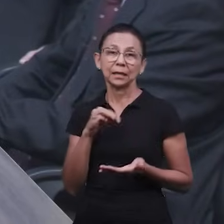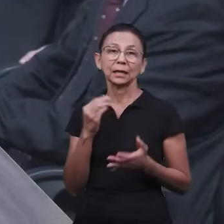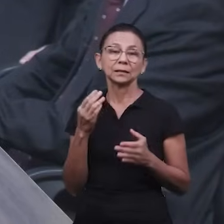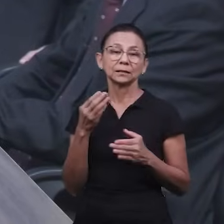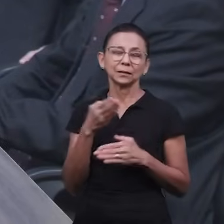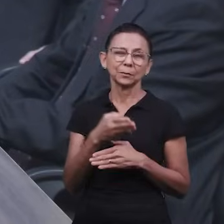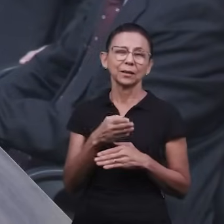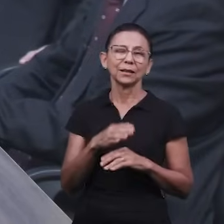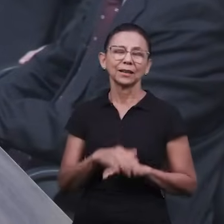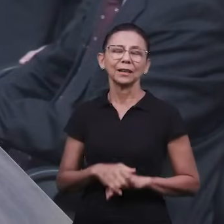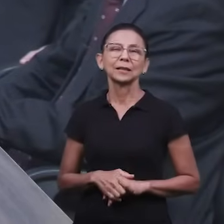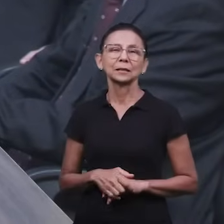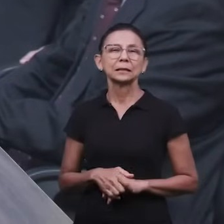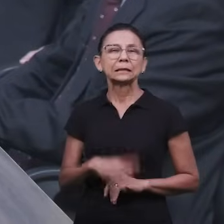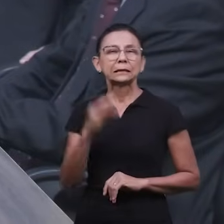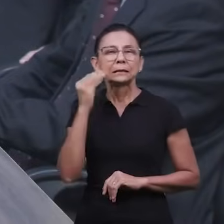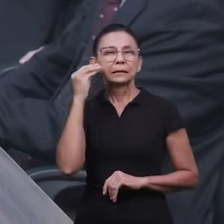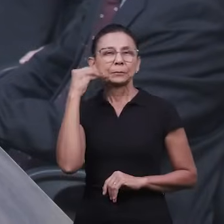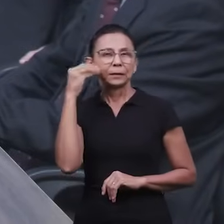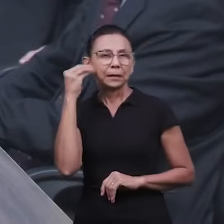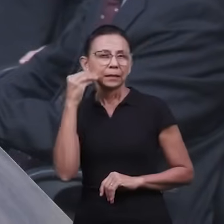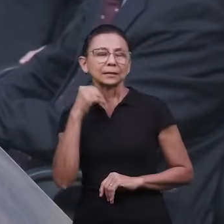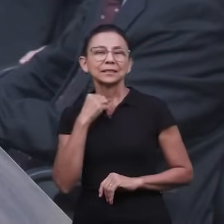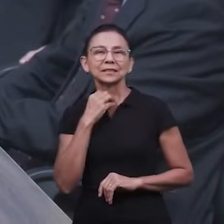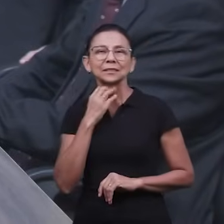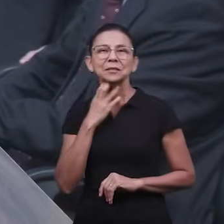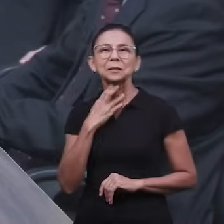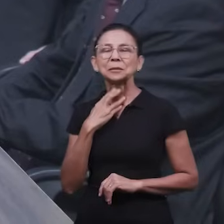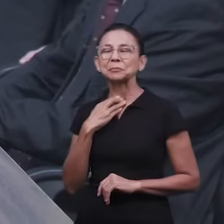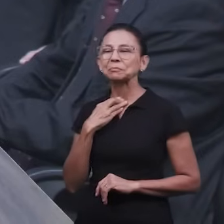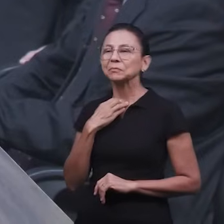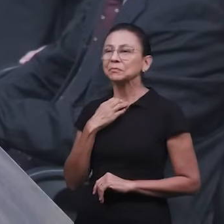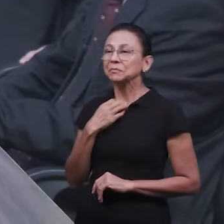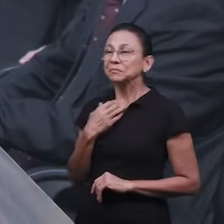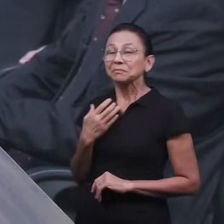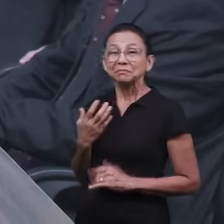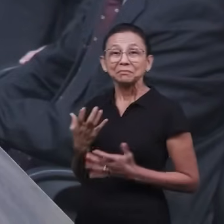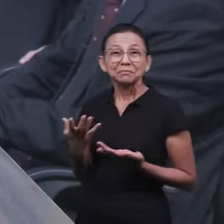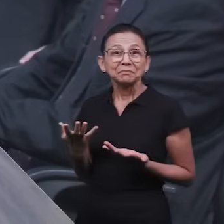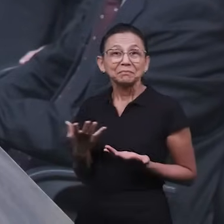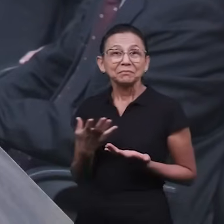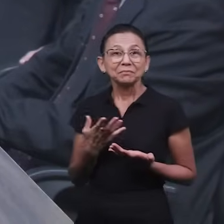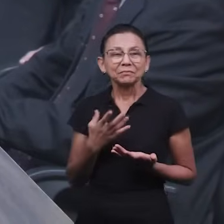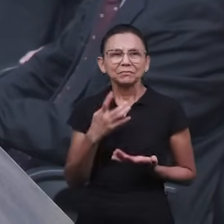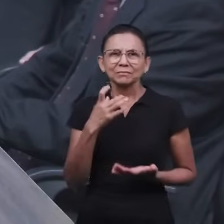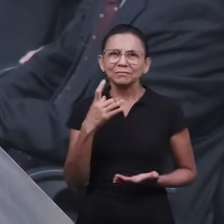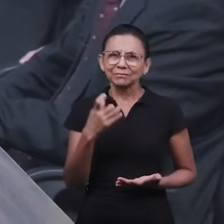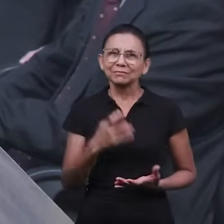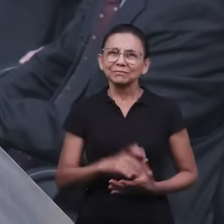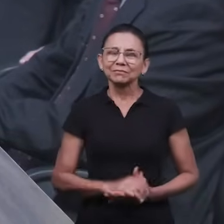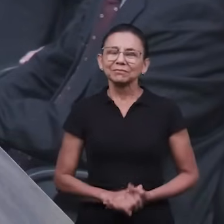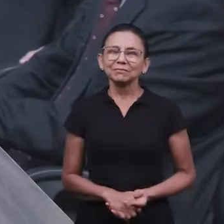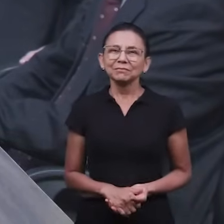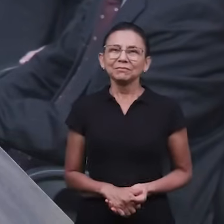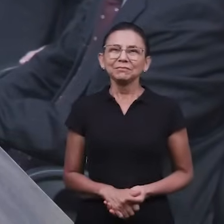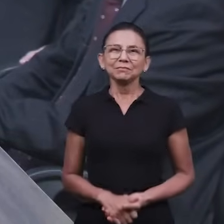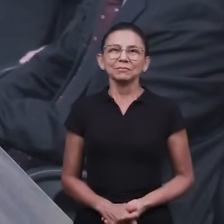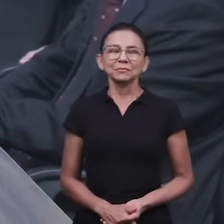nesse canal e já estamos lá em caráter experimental. Interessante que aquilo ali era o